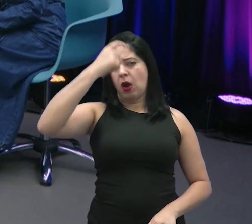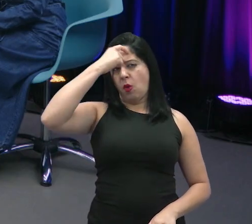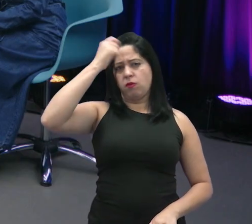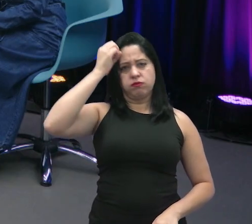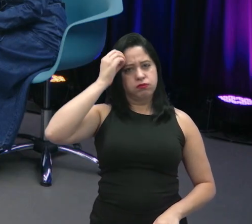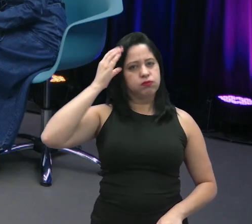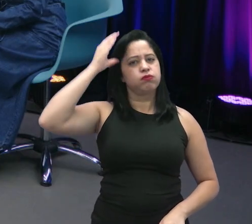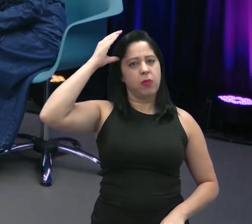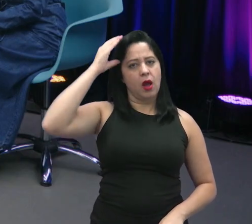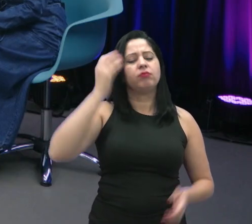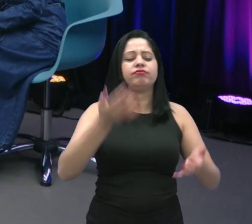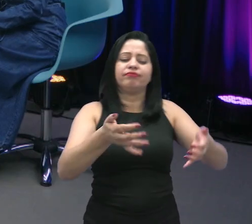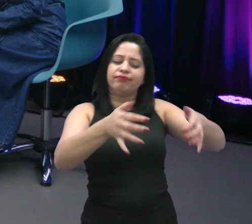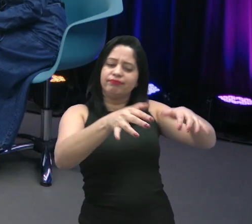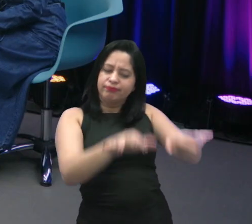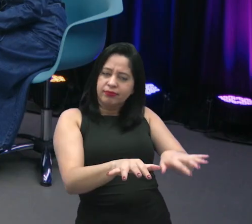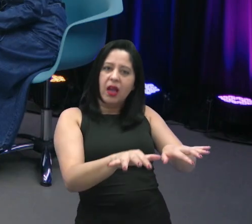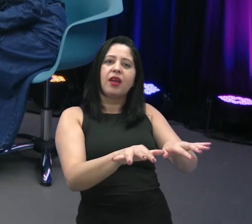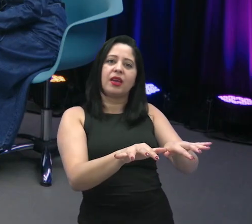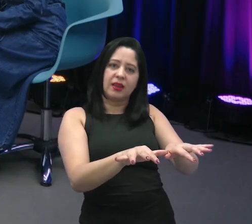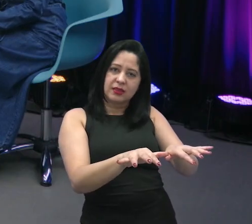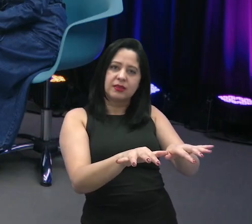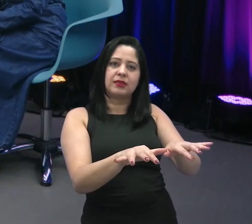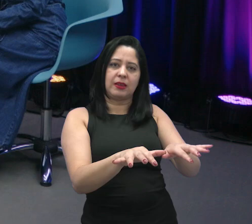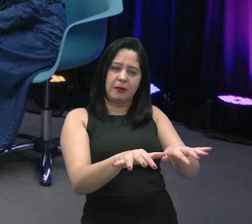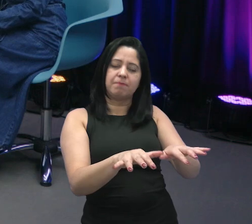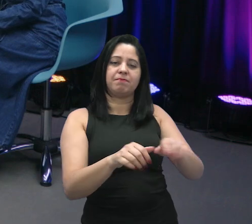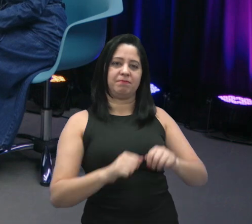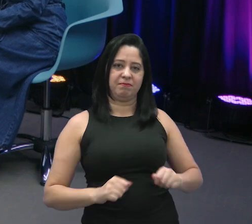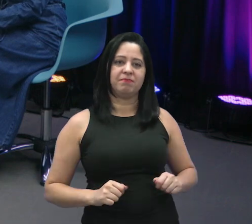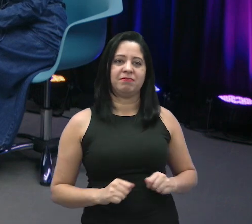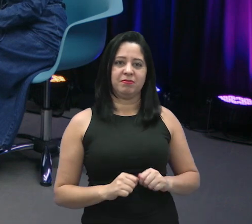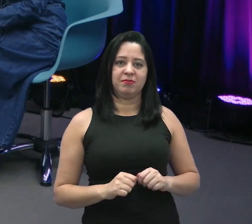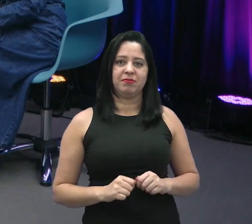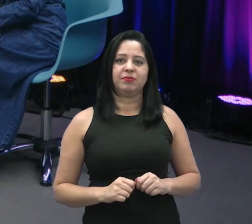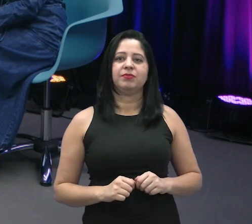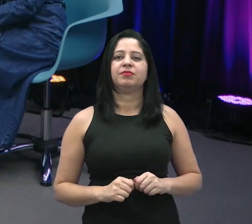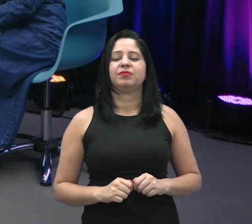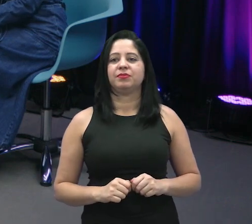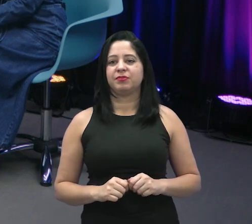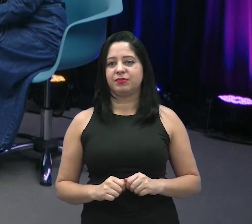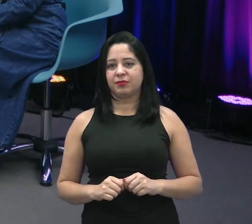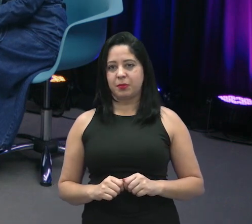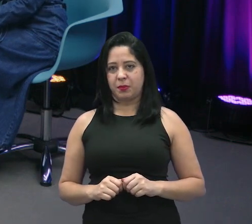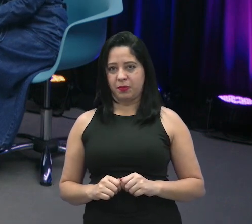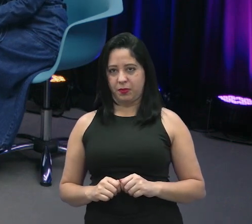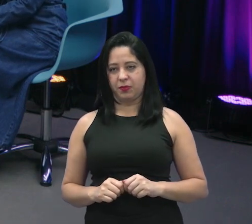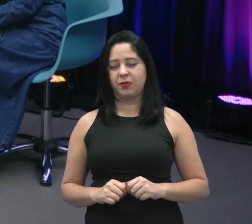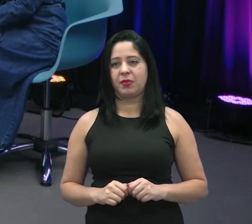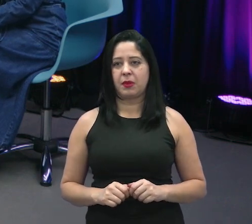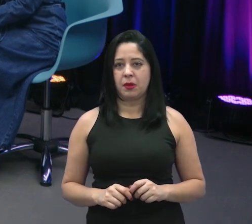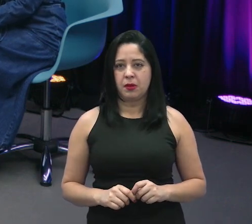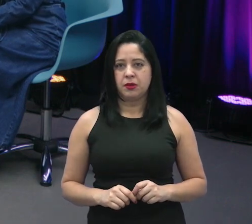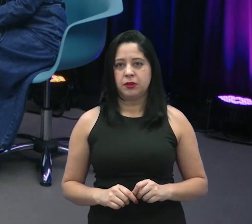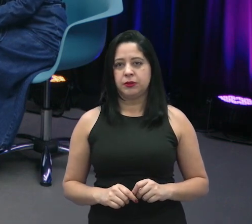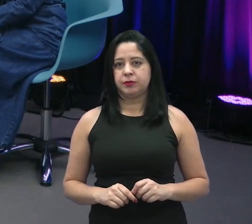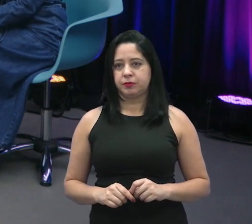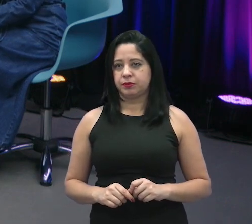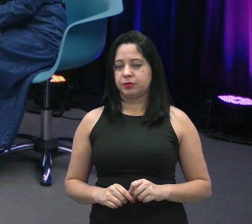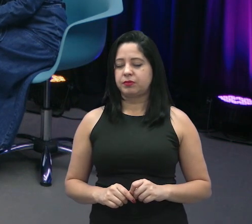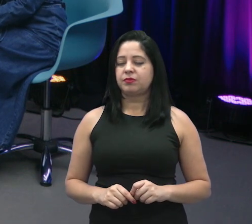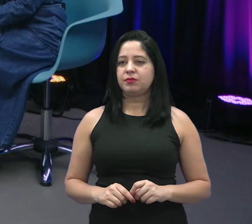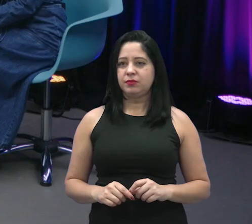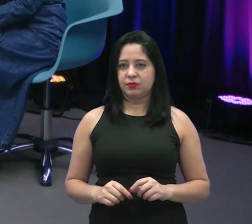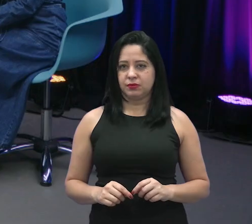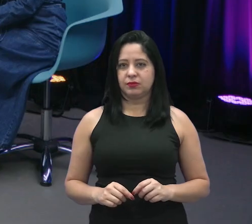Conscientes, obrigado pela inclusão e faz parte, todo mundo fazer parte do mesmo movimento. Como promover, que a gente falou